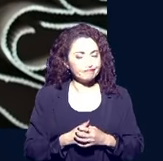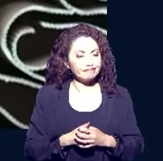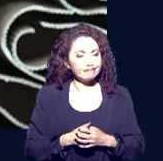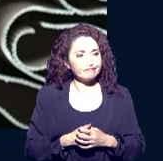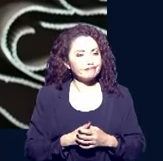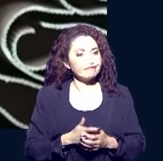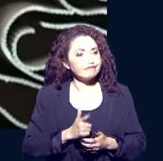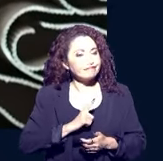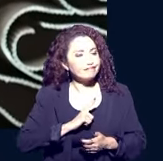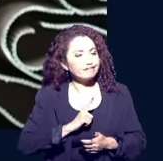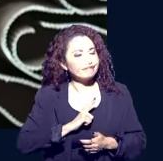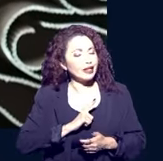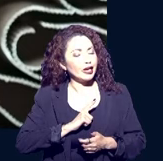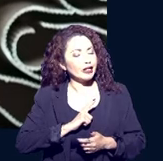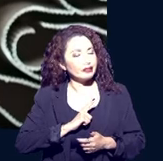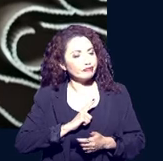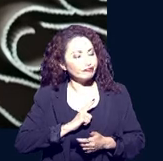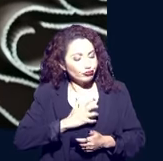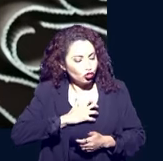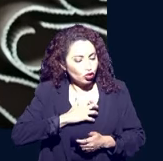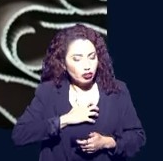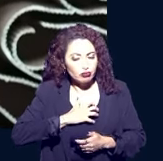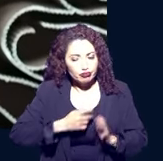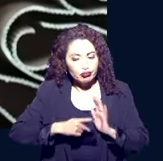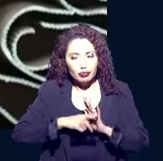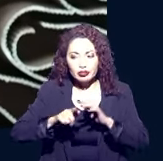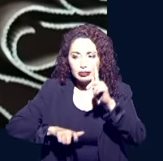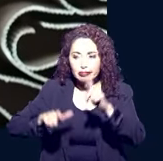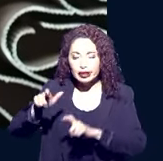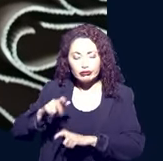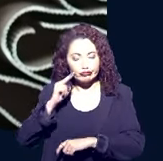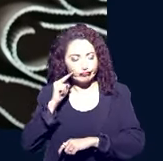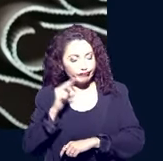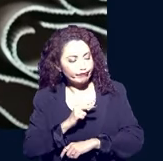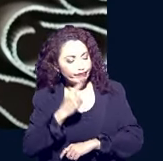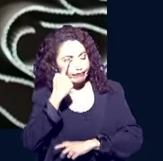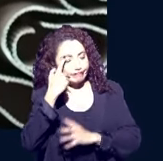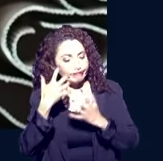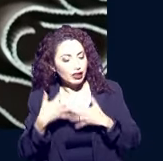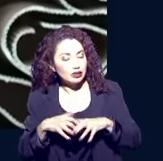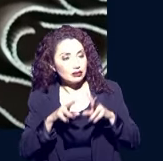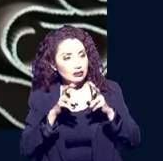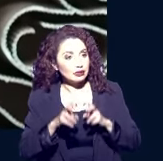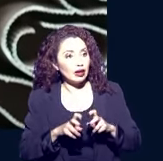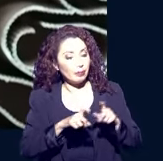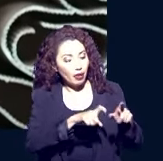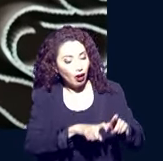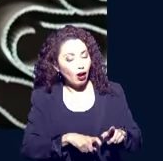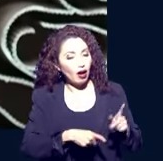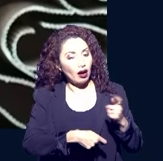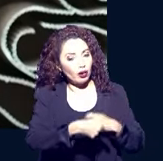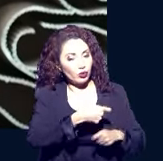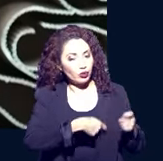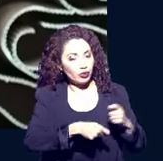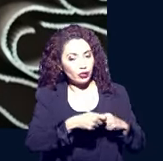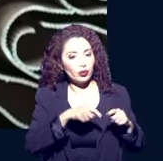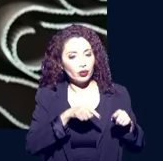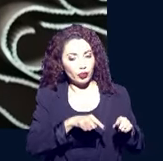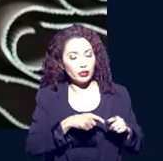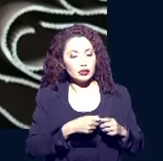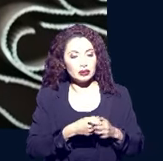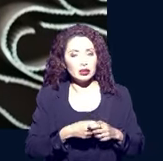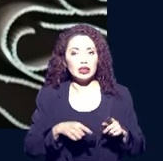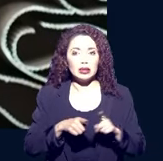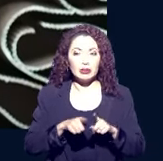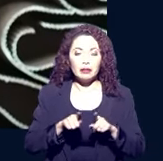agronegócio brasileiro eh projeta eh internamente em certa medida mas principalmente pros nossos parceiros